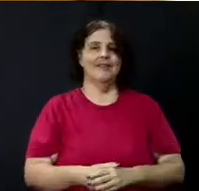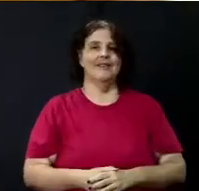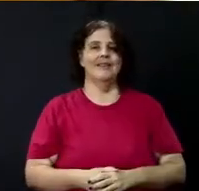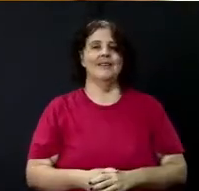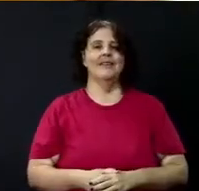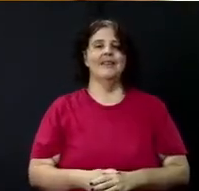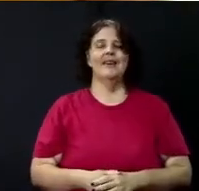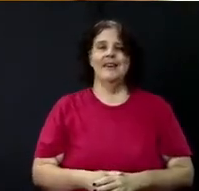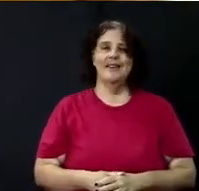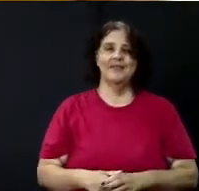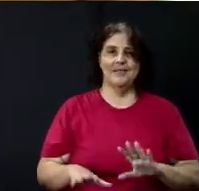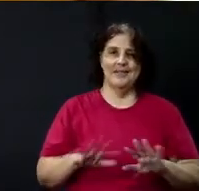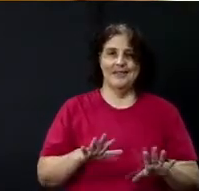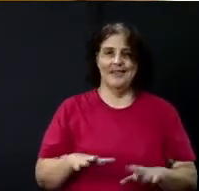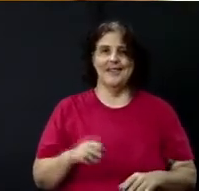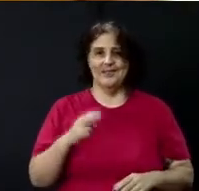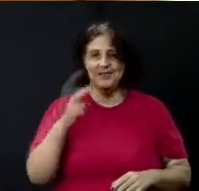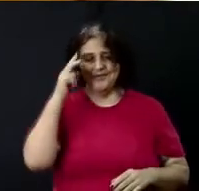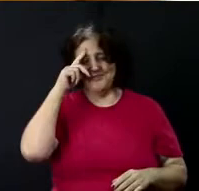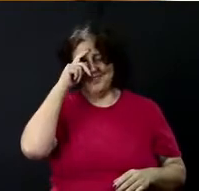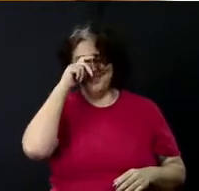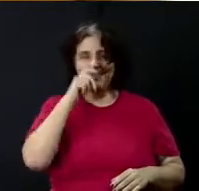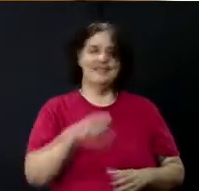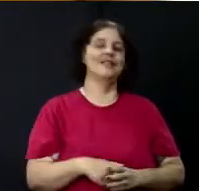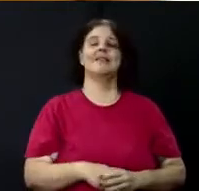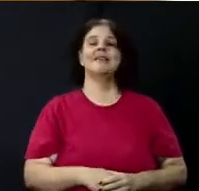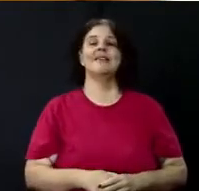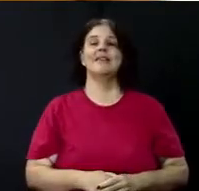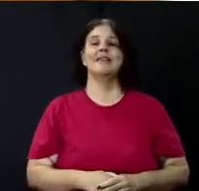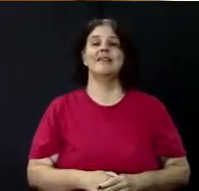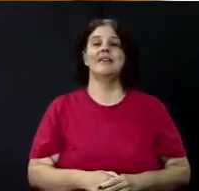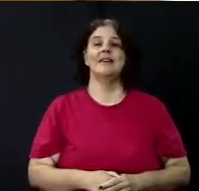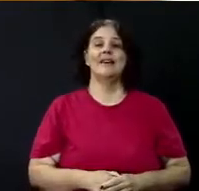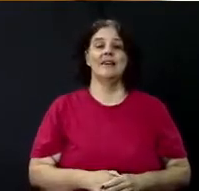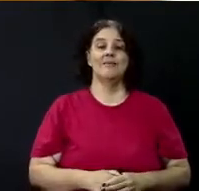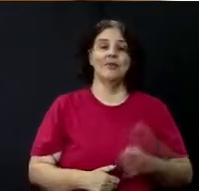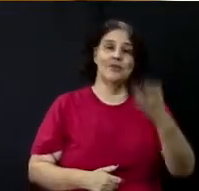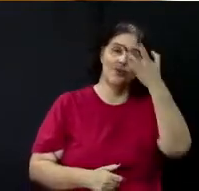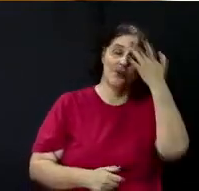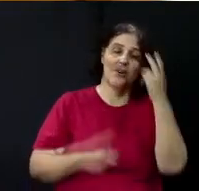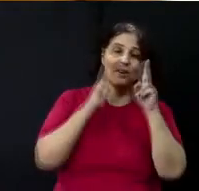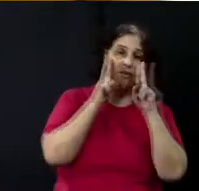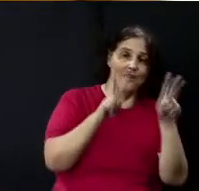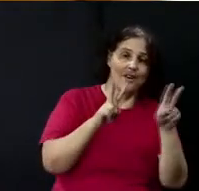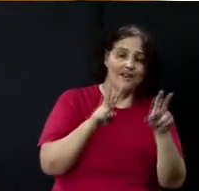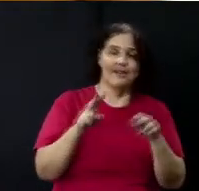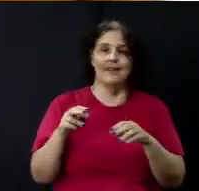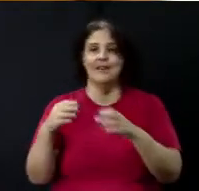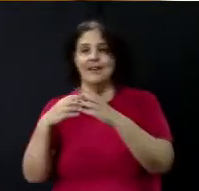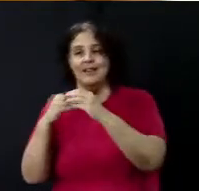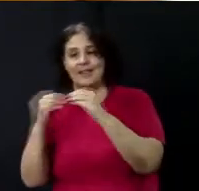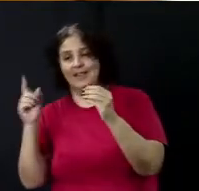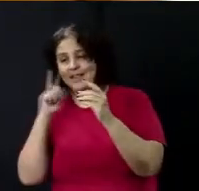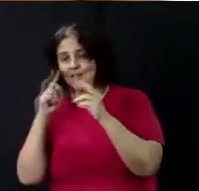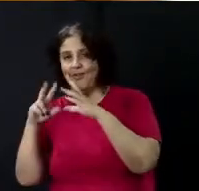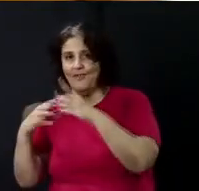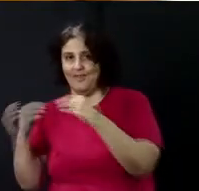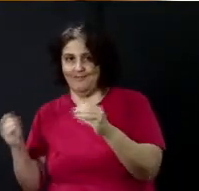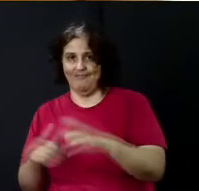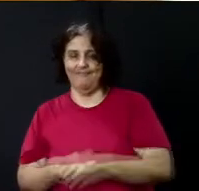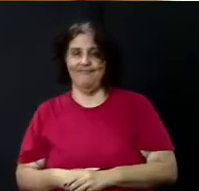te ajudar a ver a diferença entre alguém que não vê e alguém que vê. A quem Deus faz ver,